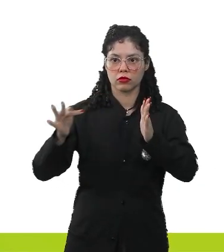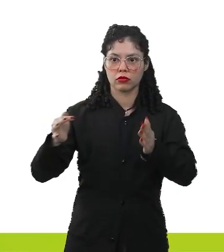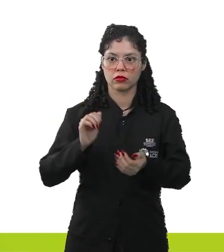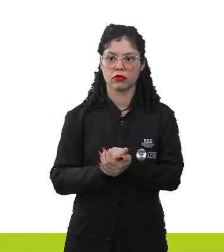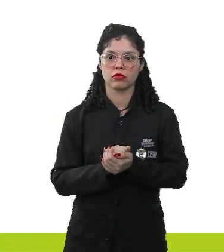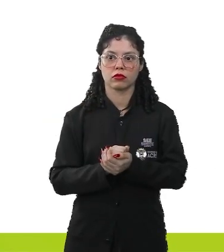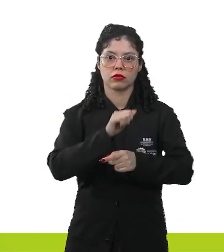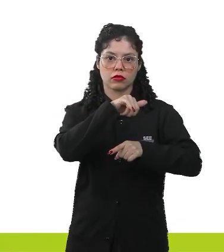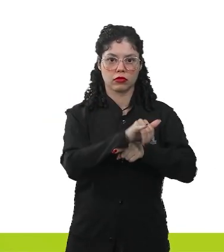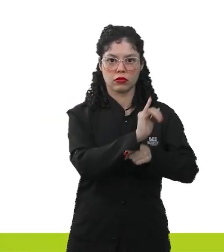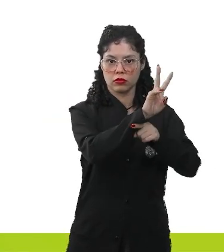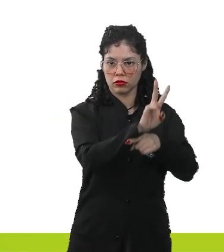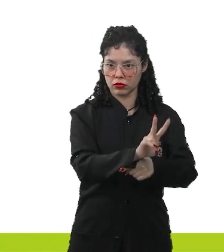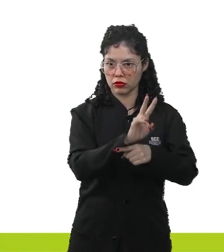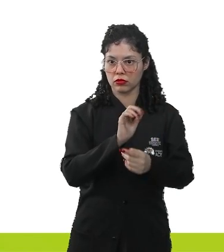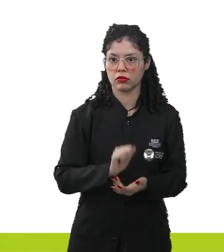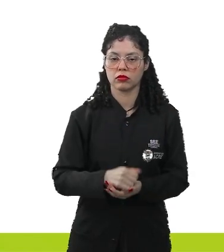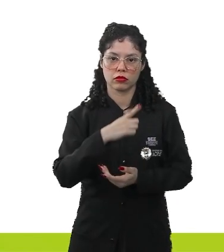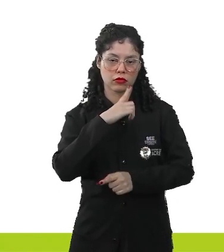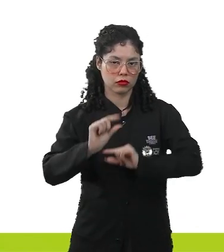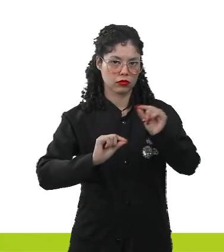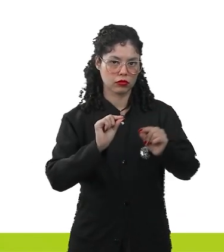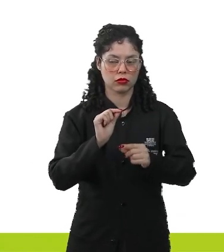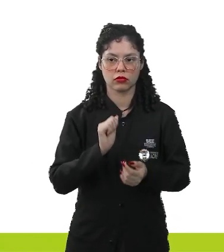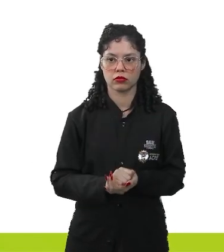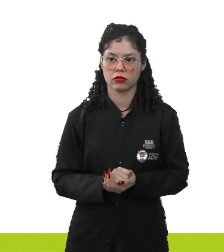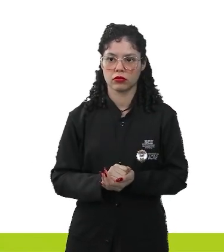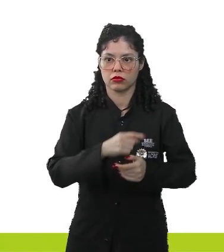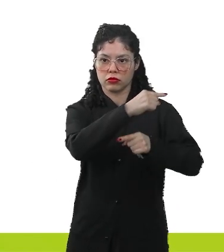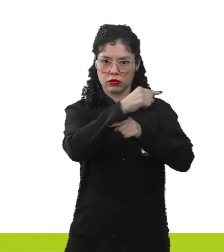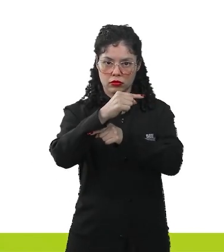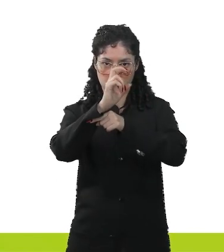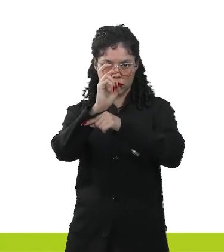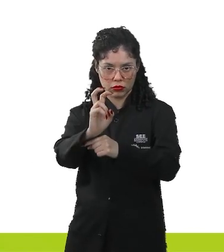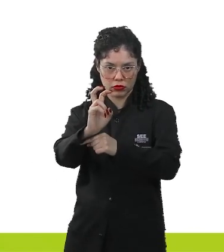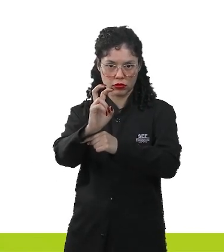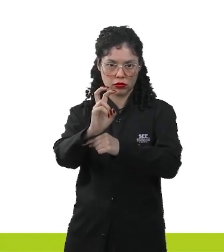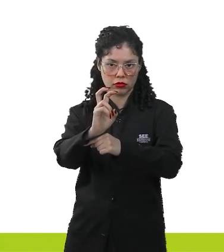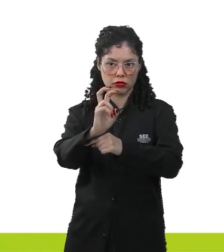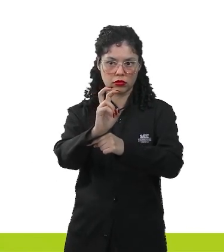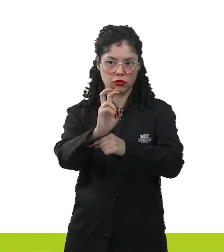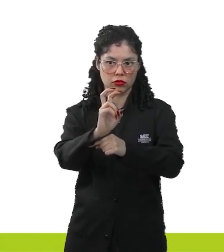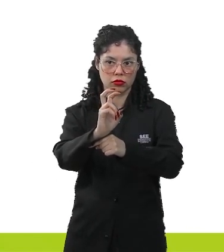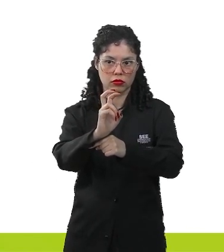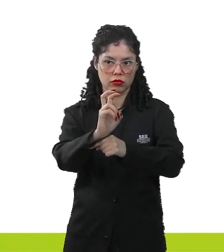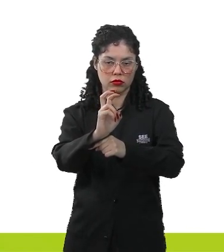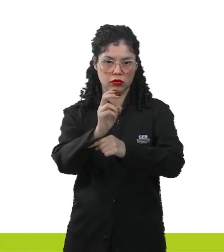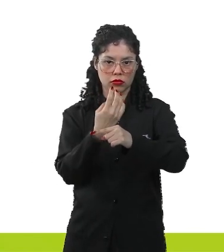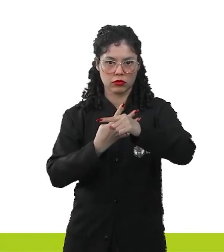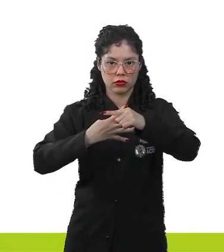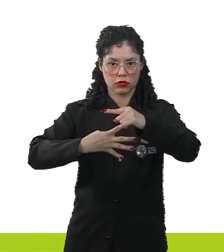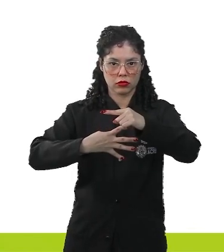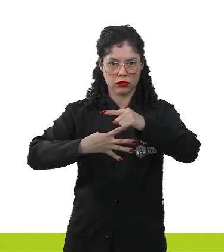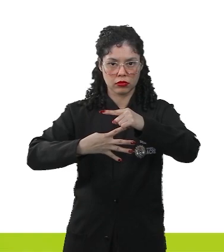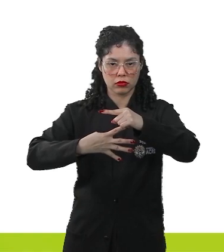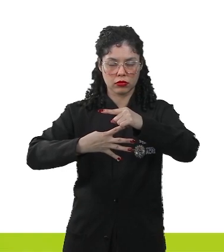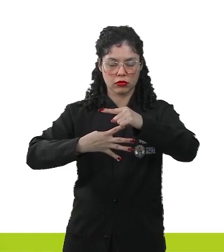y vértice, teremos menos 5